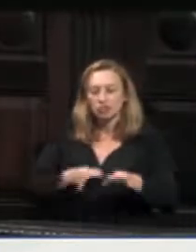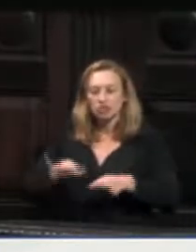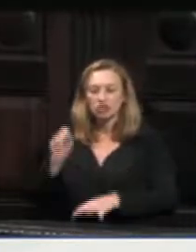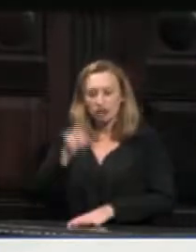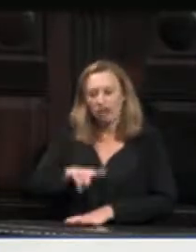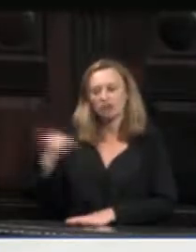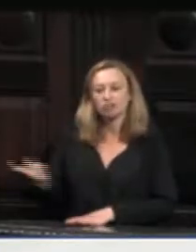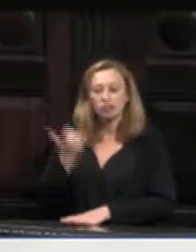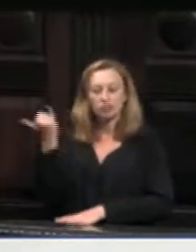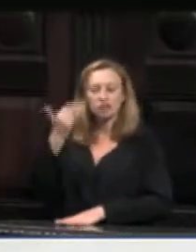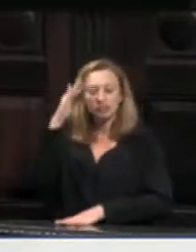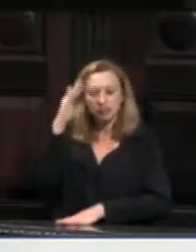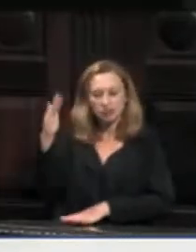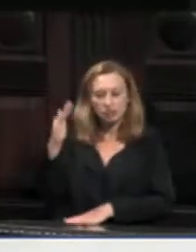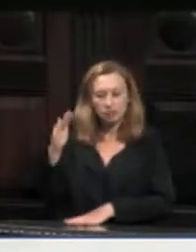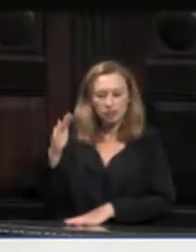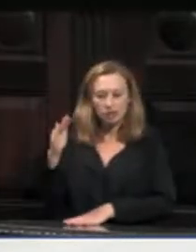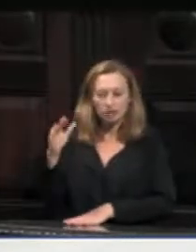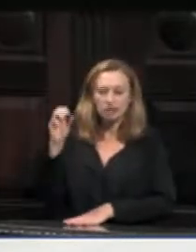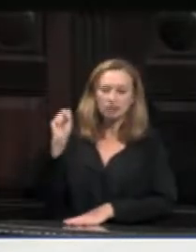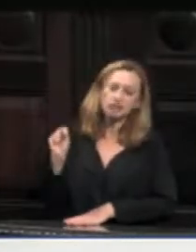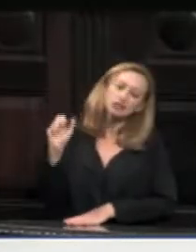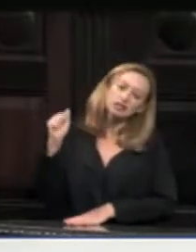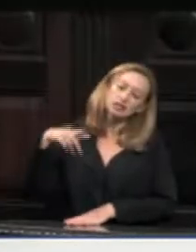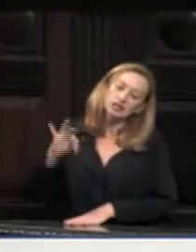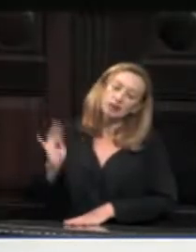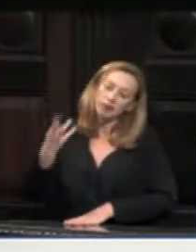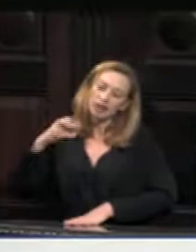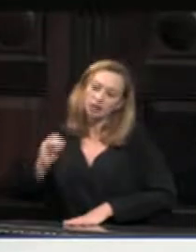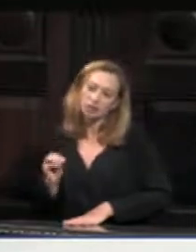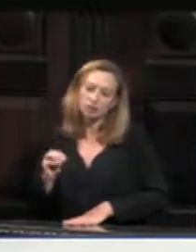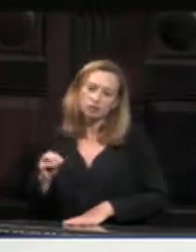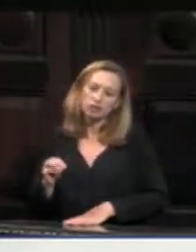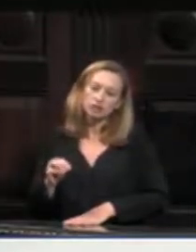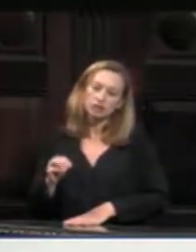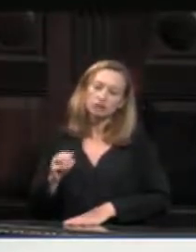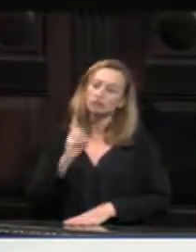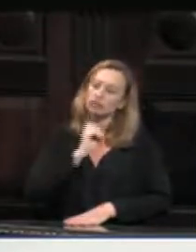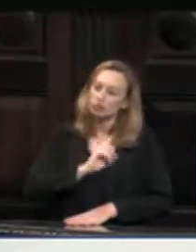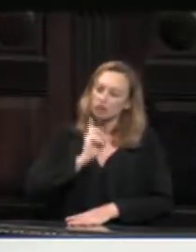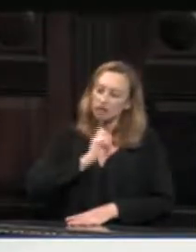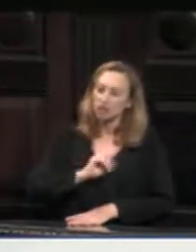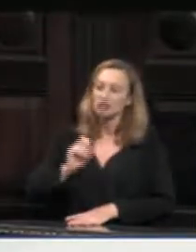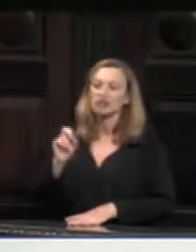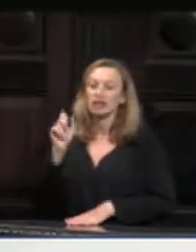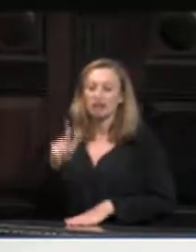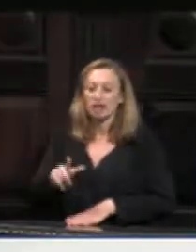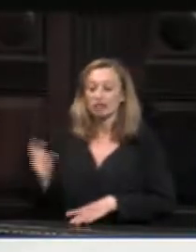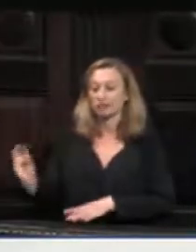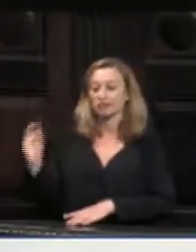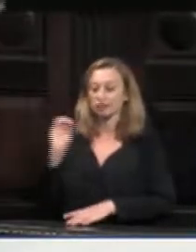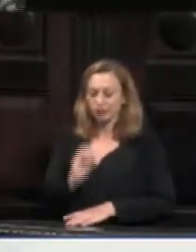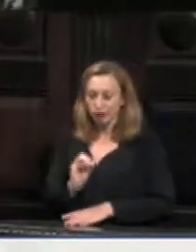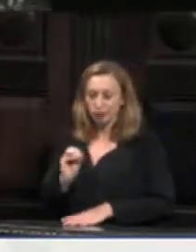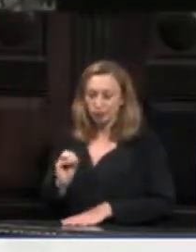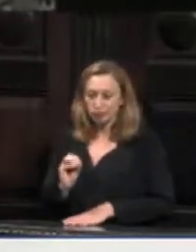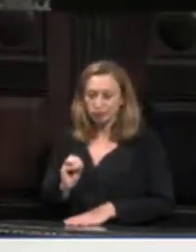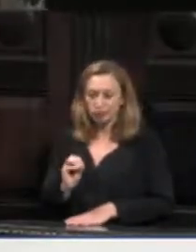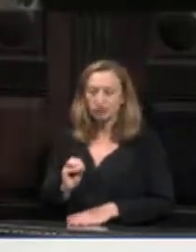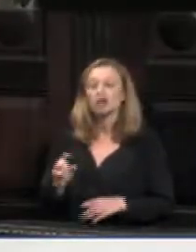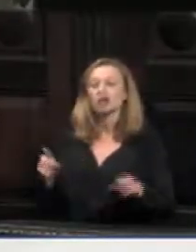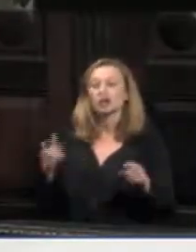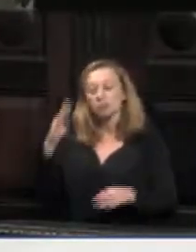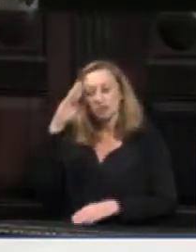importante, principalmente na questão do saneamento na Baixada Fluminense, que é praticamente zero, principalmente Duque de